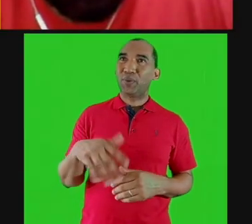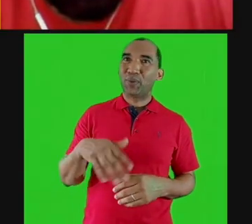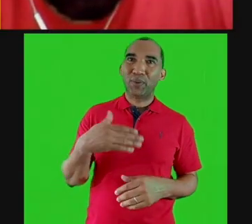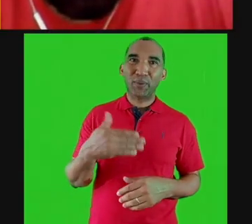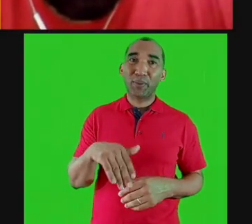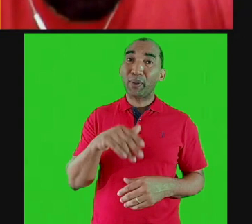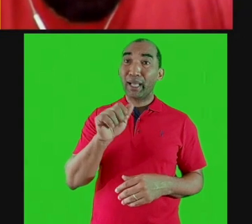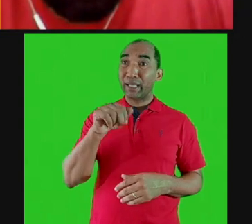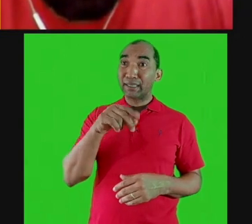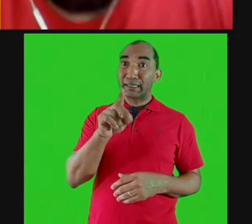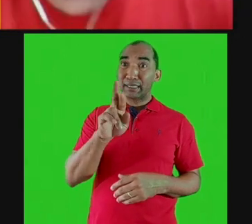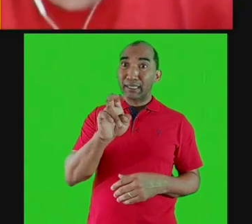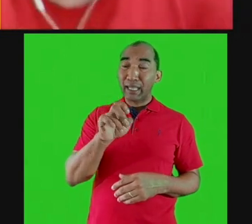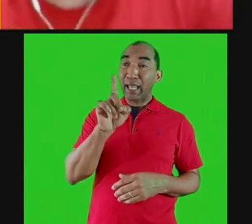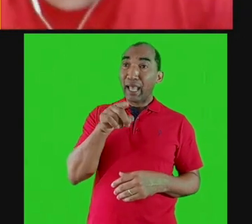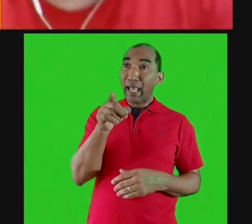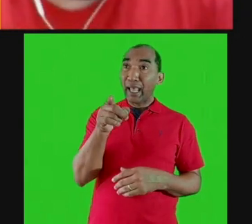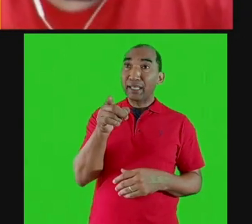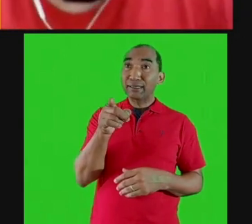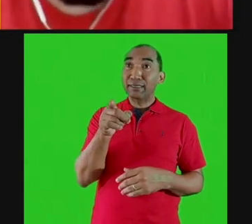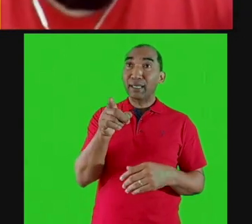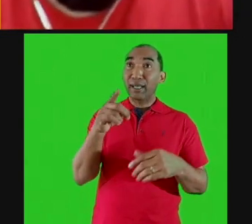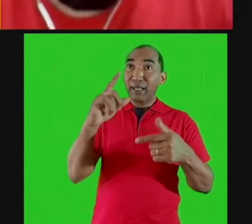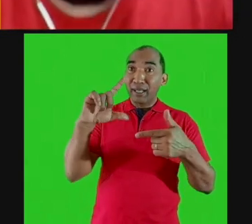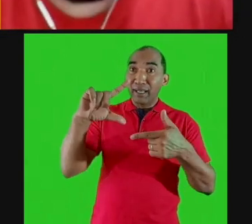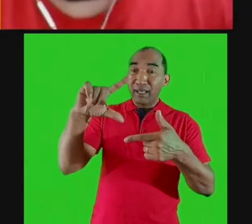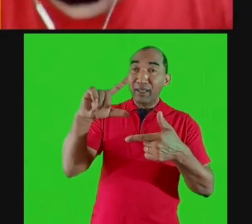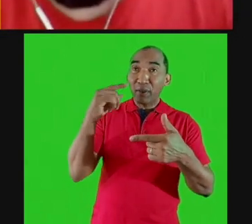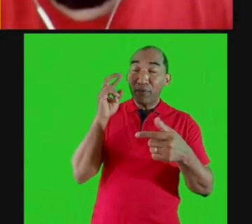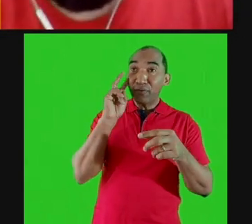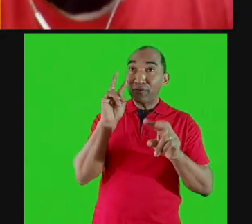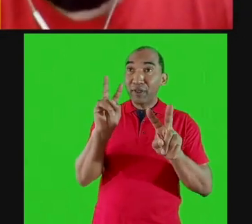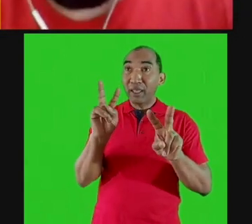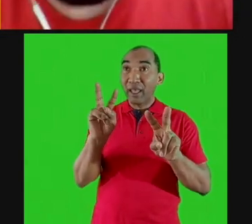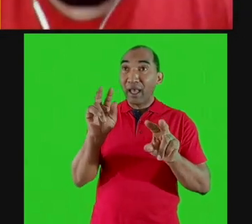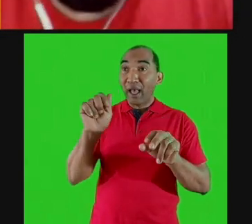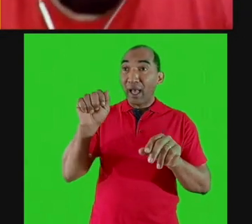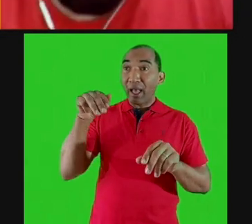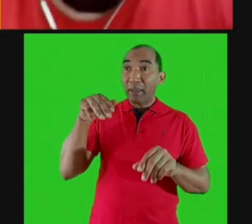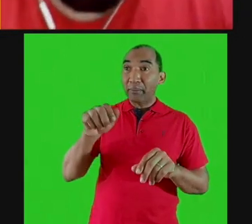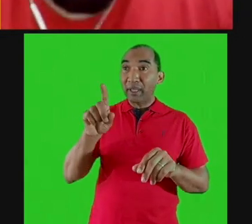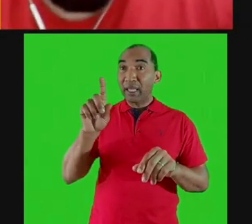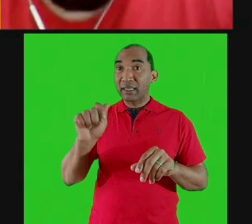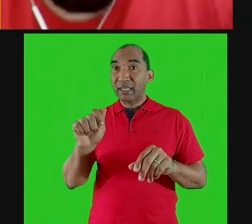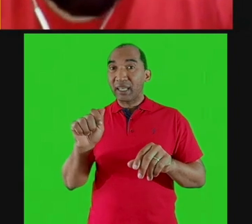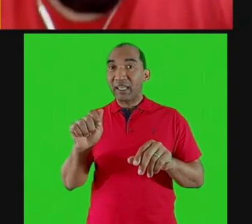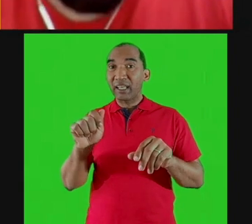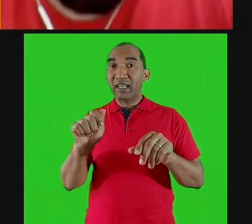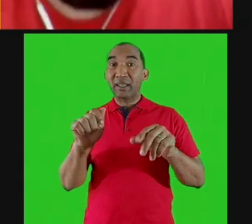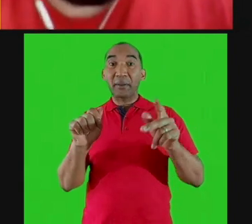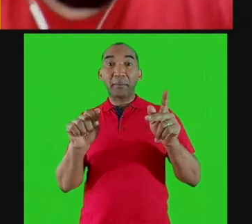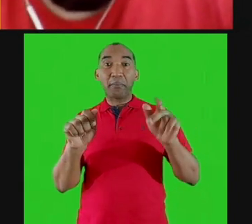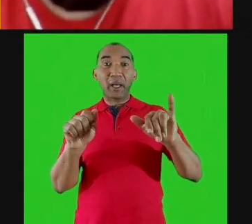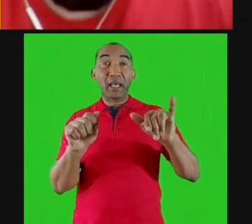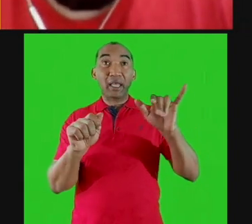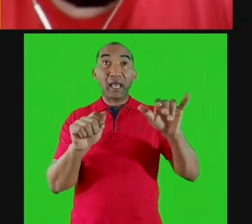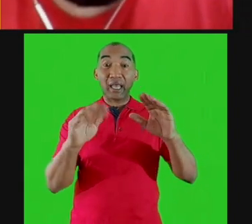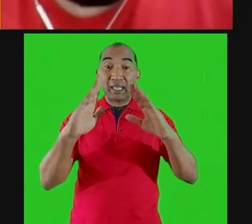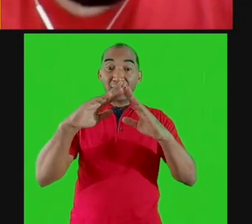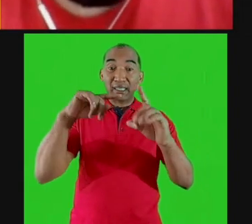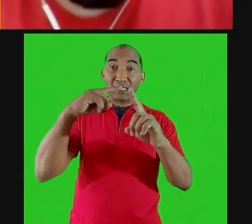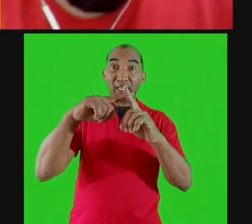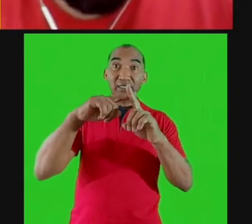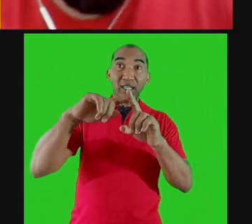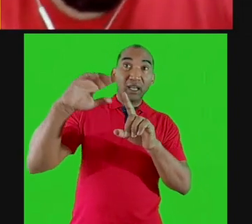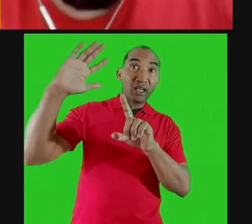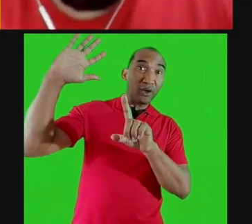Ai, André, é essa cena que me mata. Essa cena de ver Amanda, o pai e aquela igreja ao